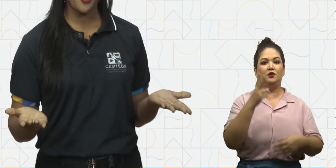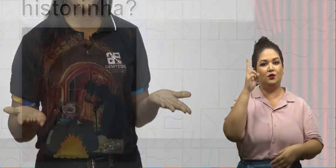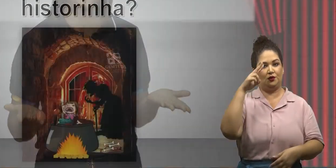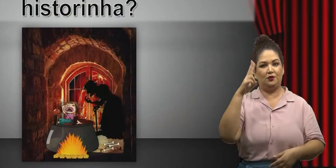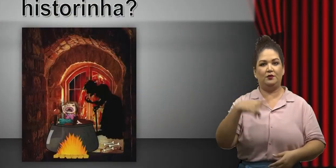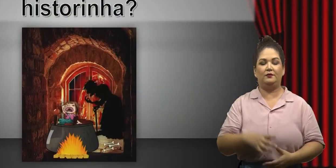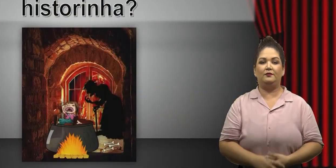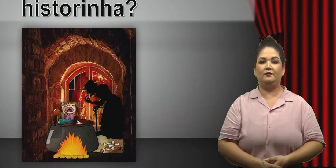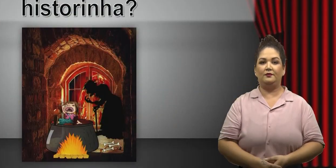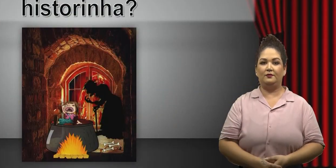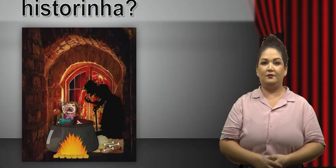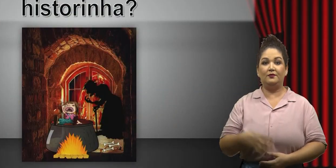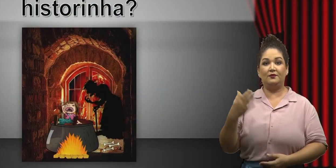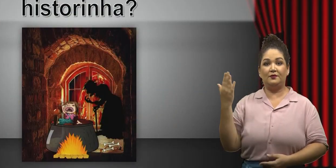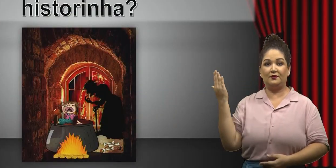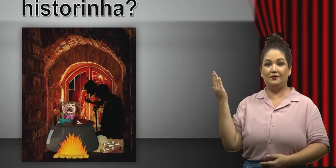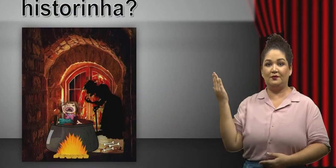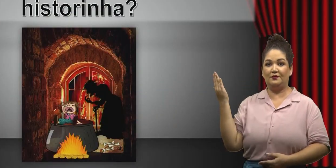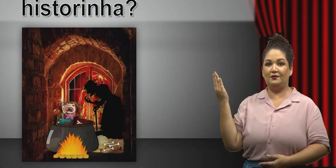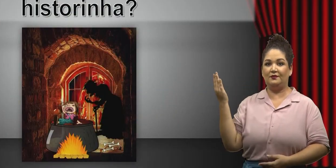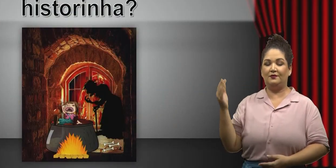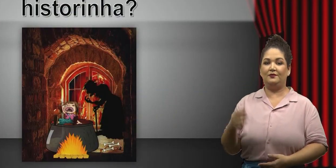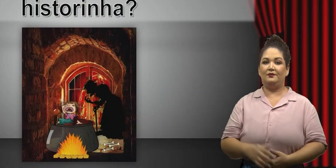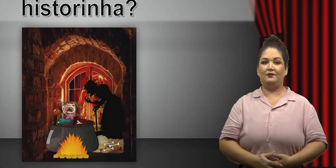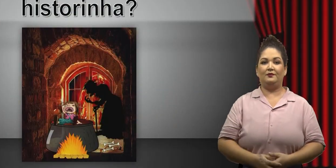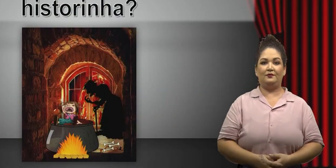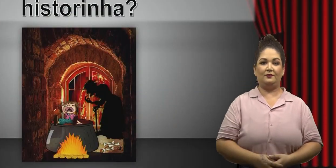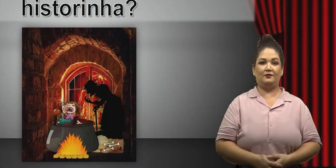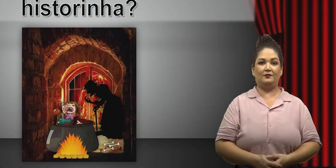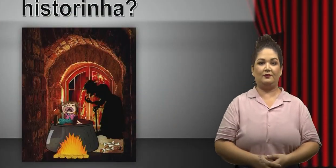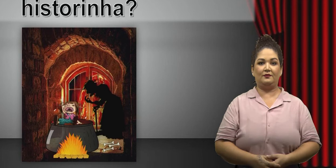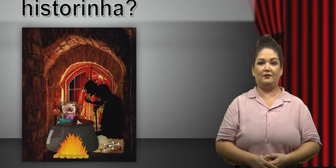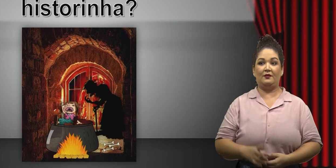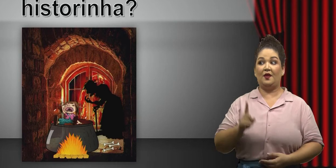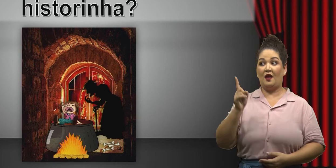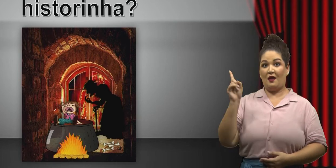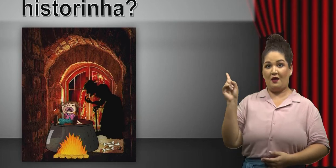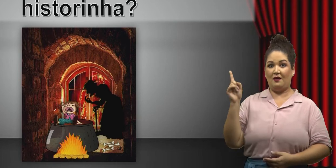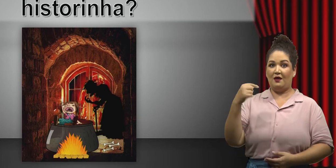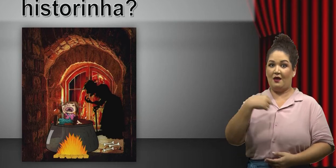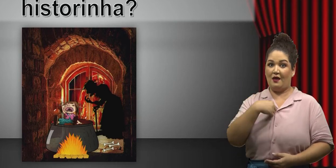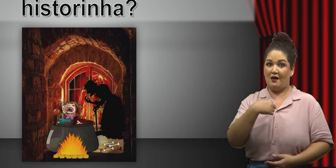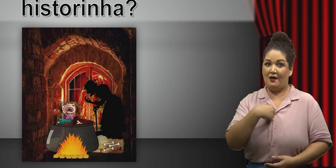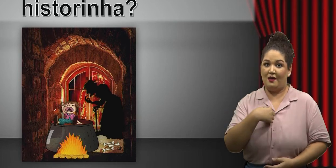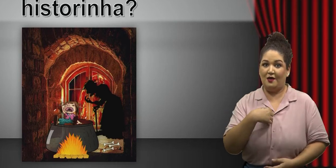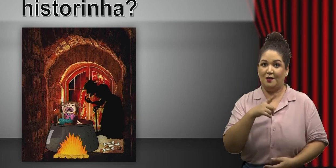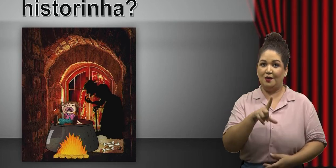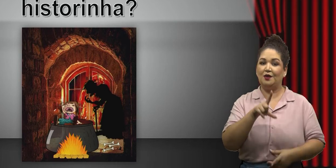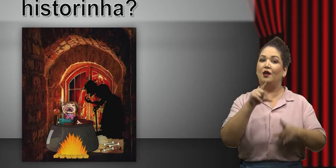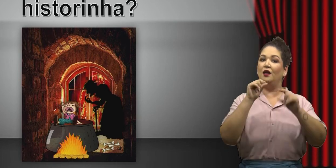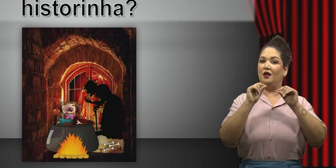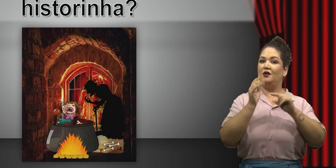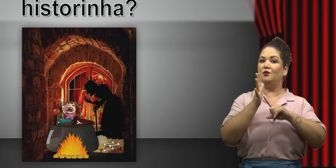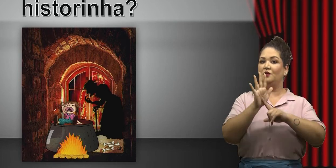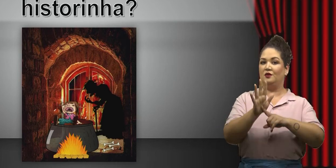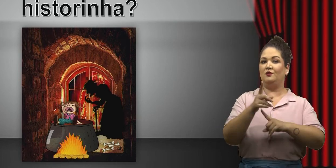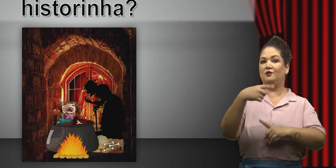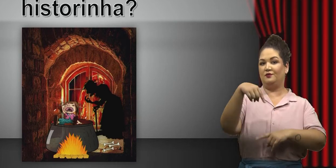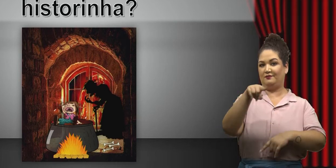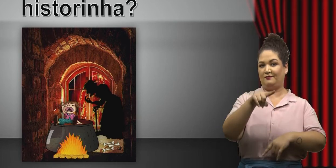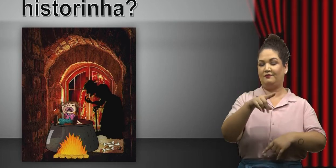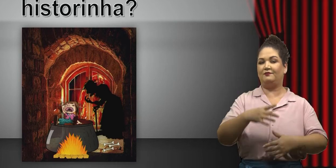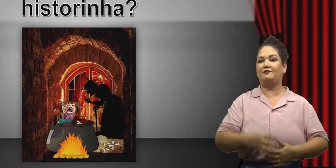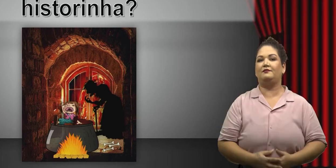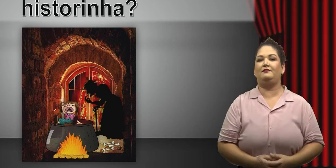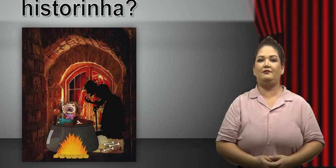Vamos lá? Que outro final você daria para a historinha? O outro final que eu escolhi apresentar para